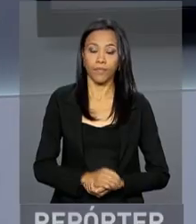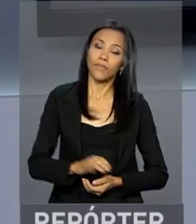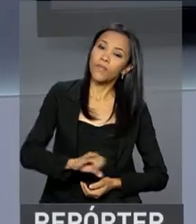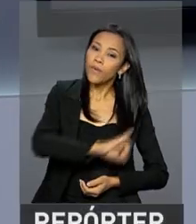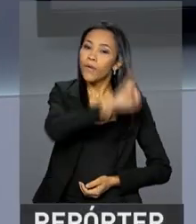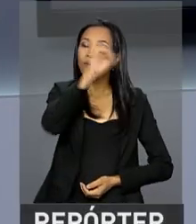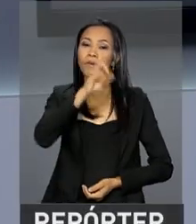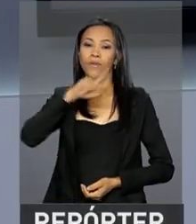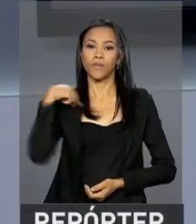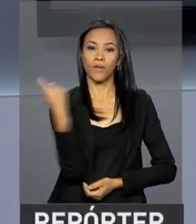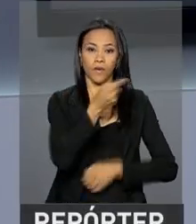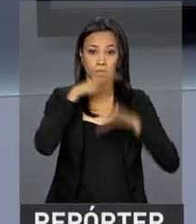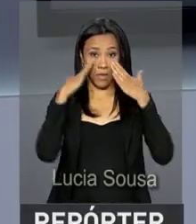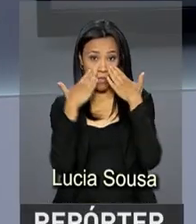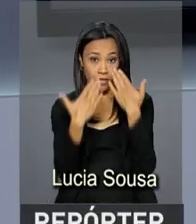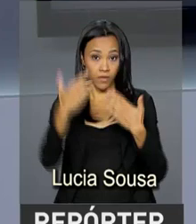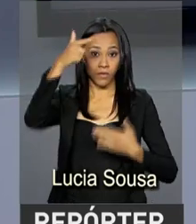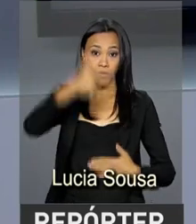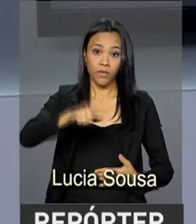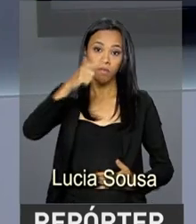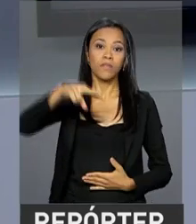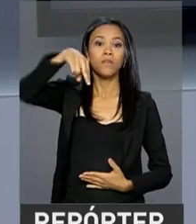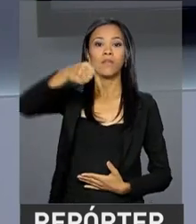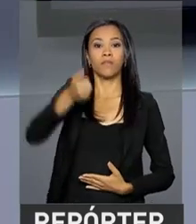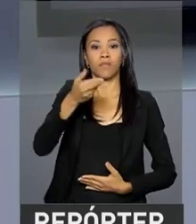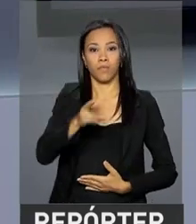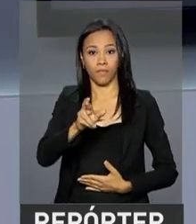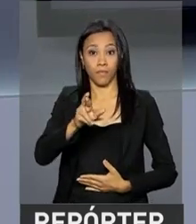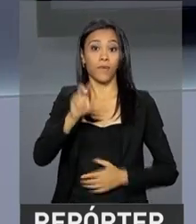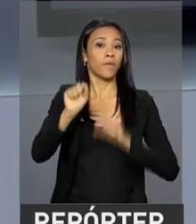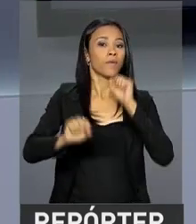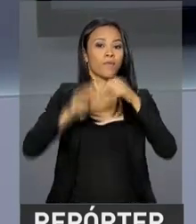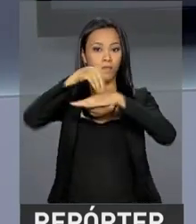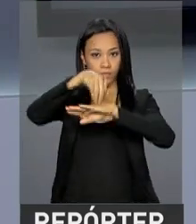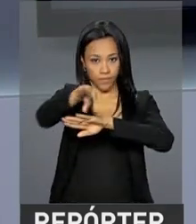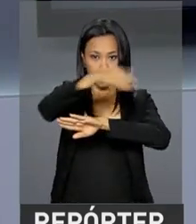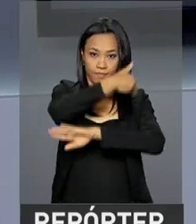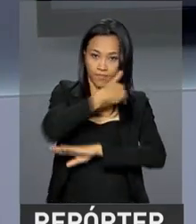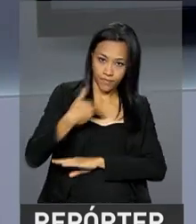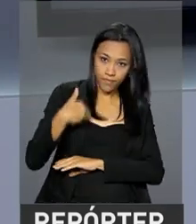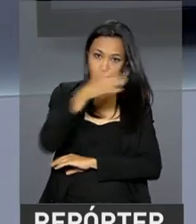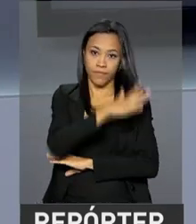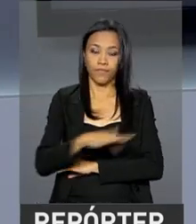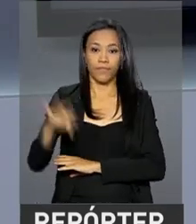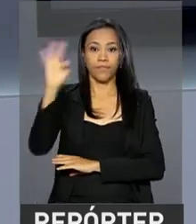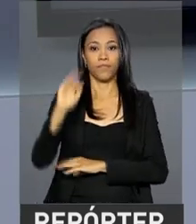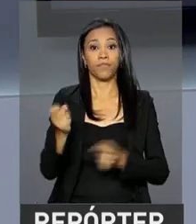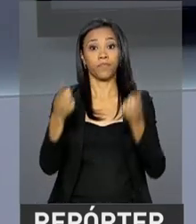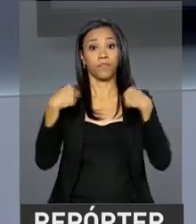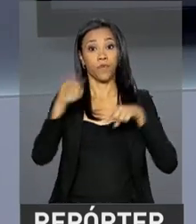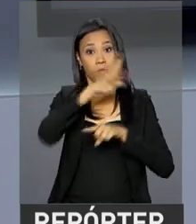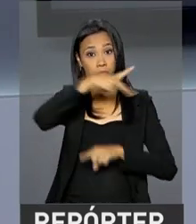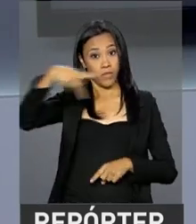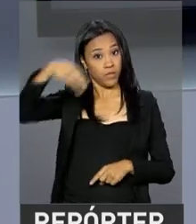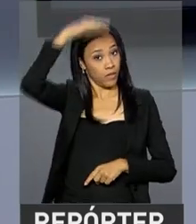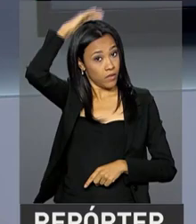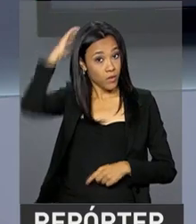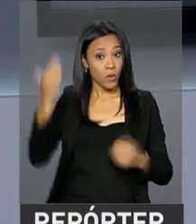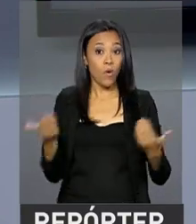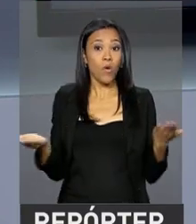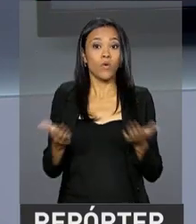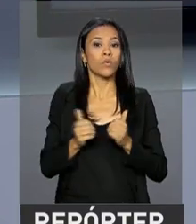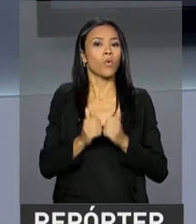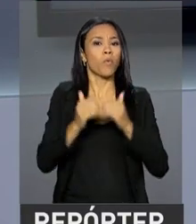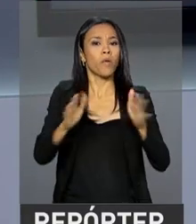Olá estamos de volta com mais uma edição do repórter NBR e as notícias do governo federal o presidente Michel Temer começa